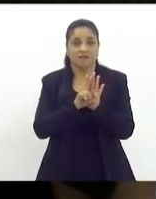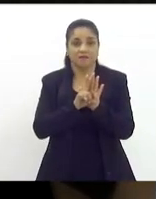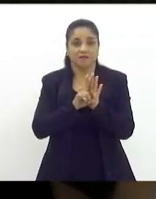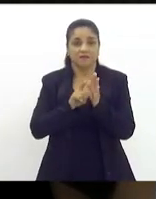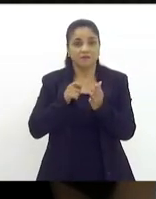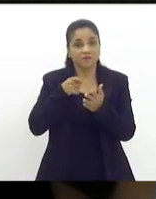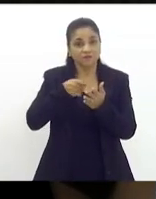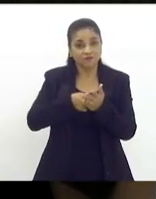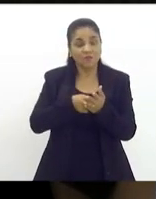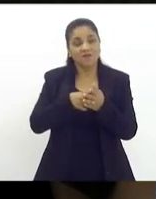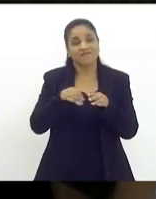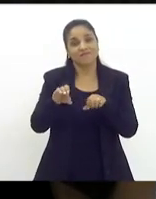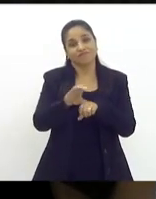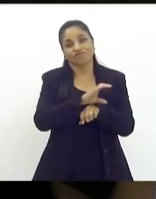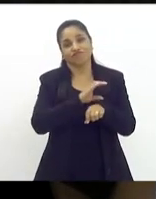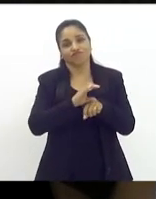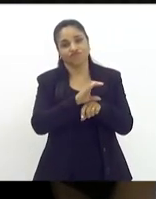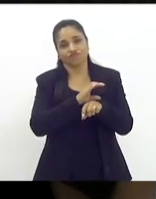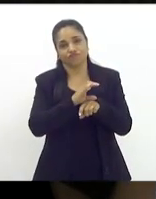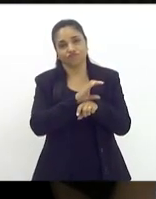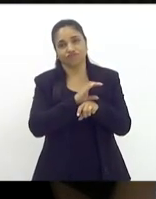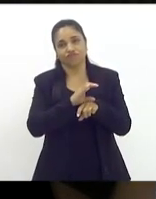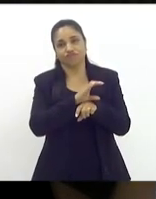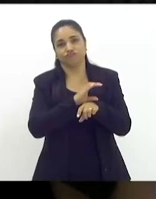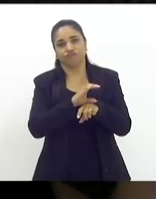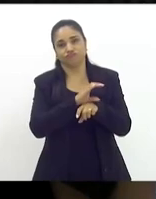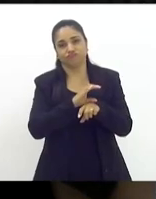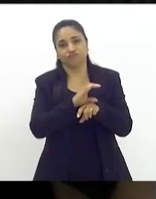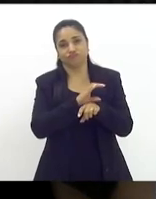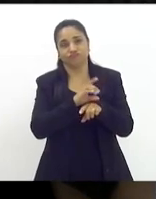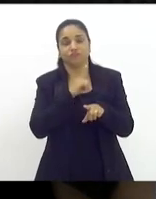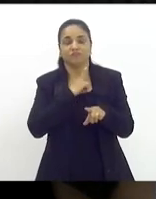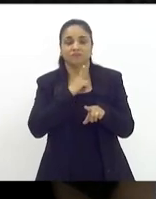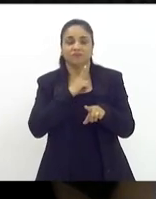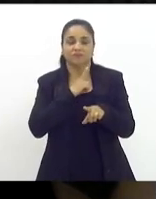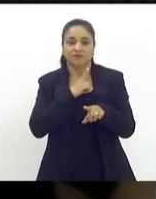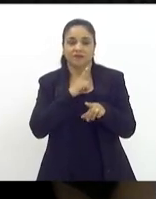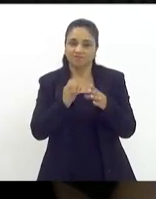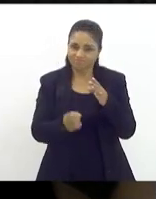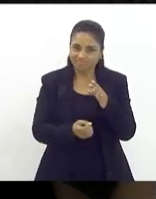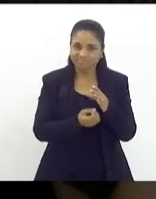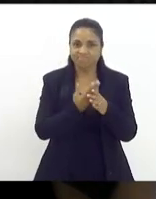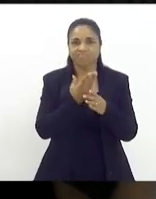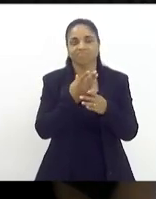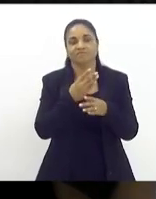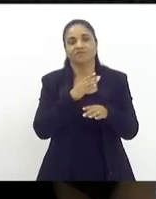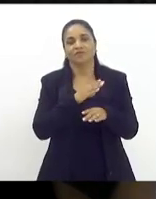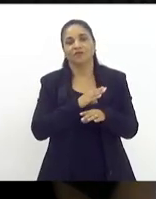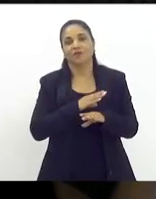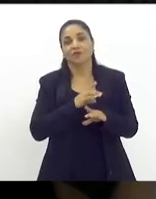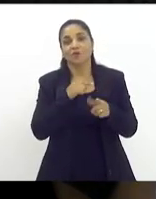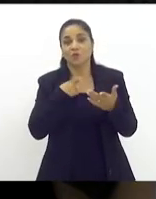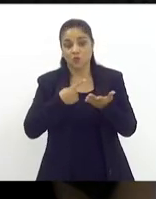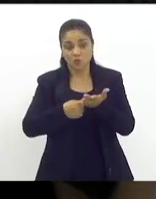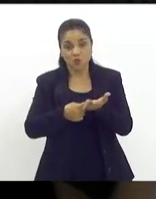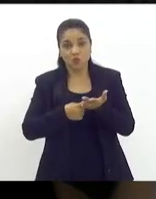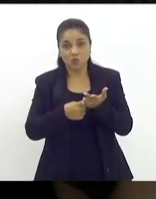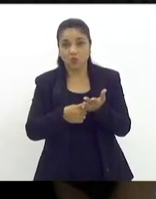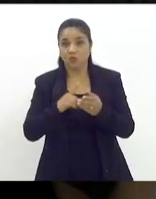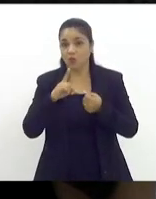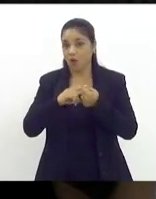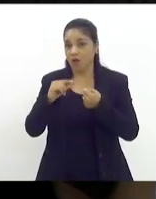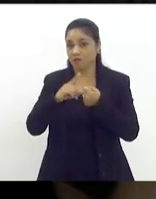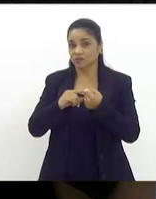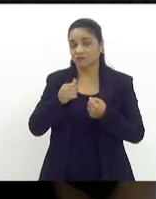é inconstitucional, porque tem vício de origem. E, além do mais, não cumpre o artigo 113